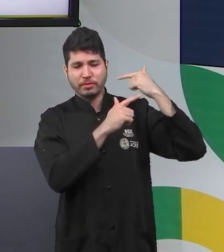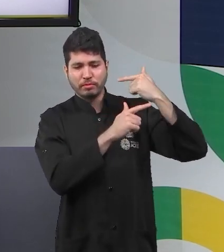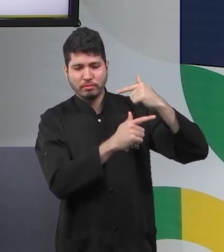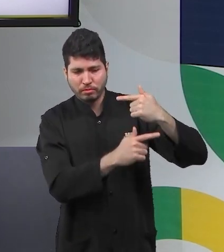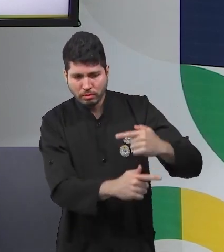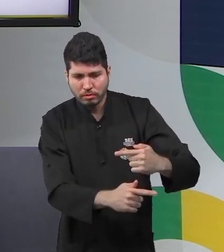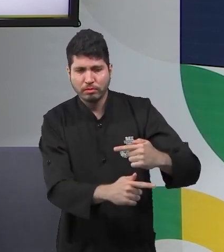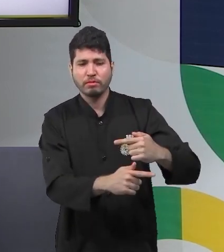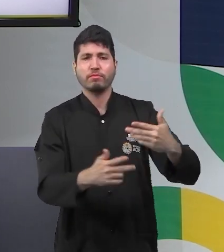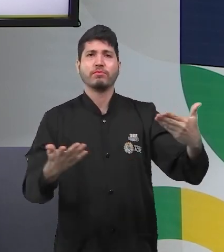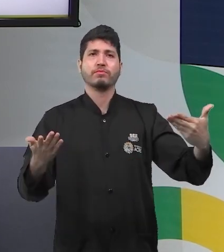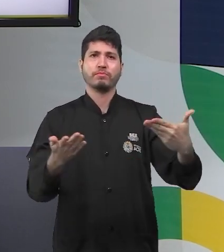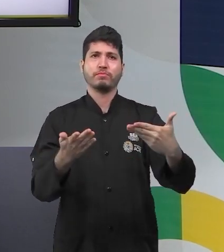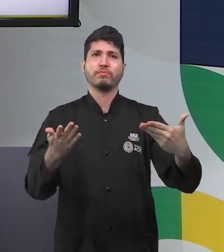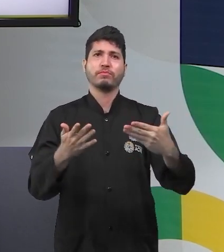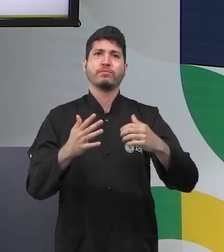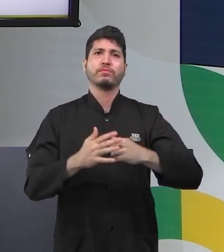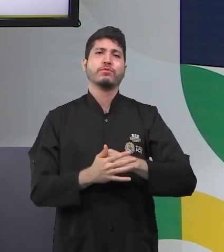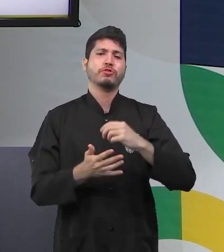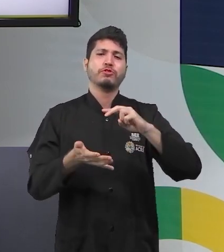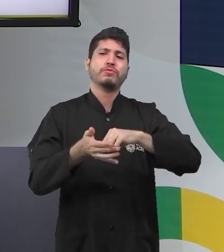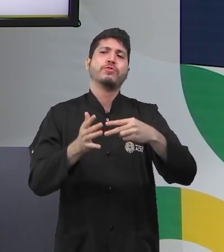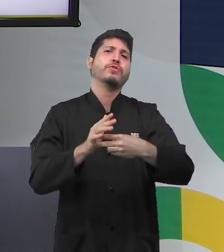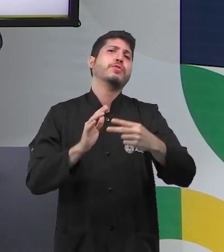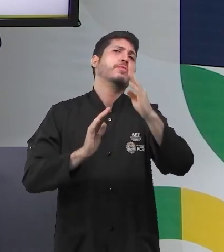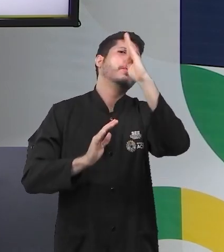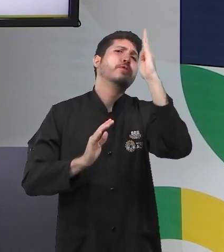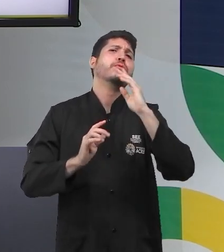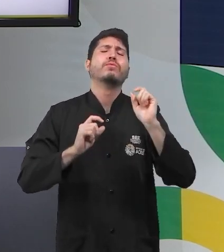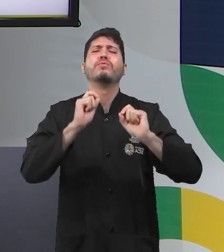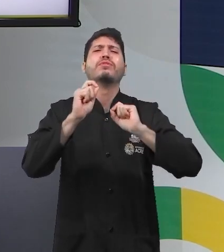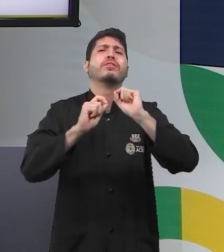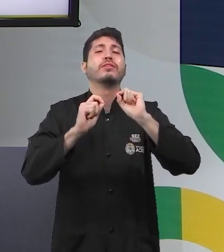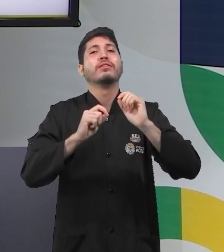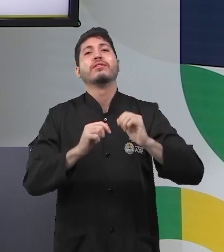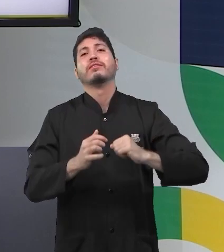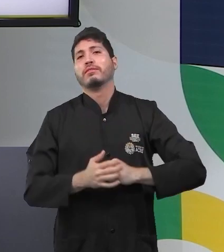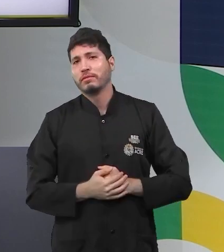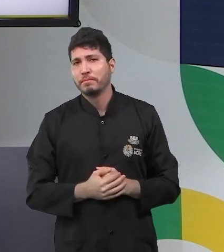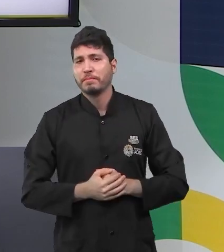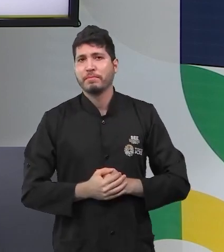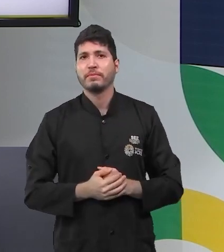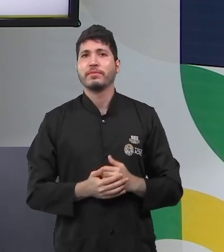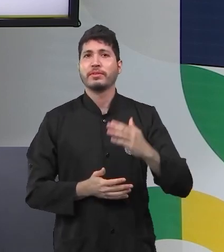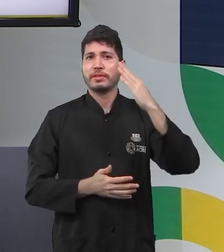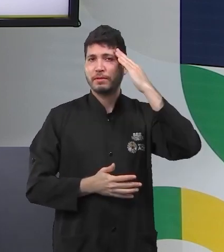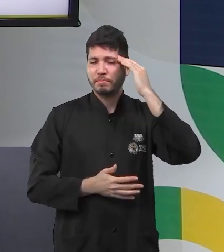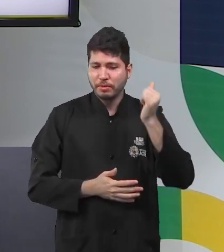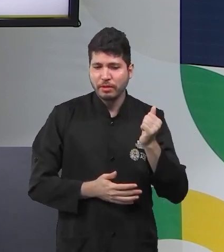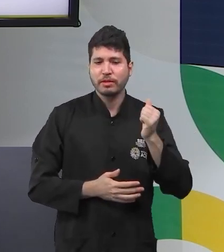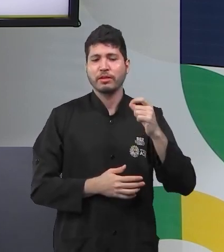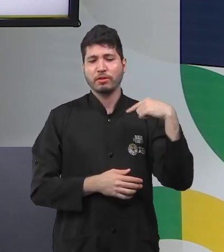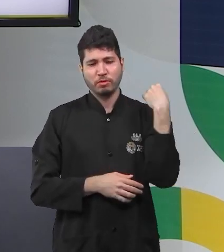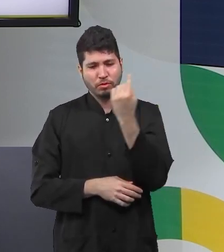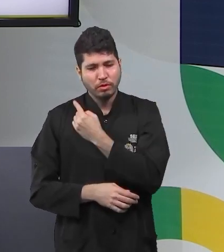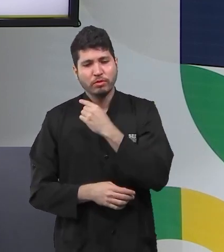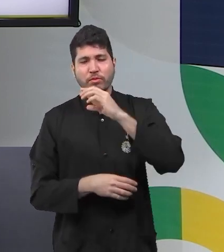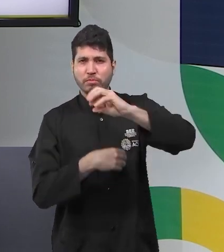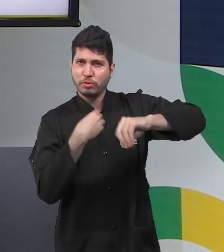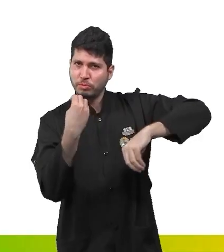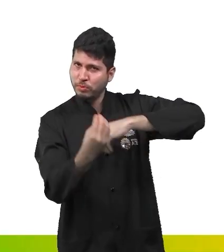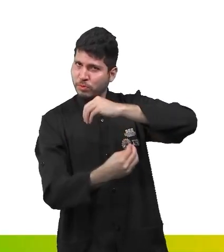ser brasileiro? É ser quem somos e entendendo essa diversa mistura de povos.